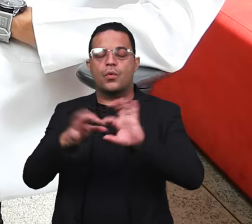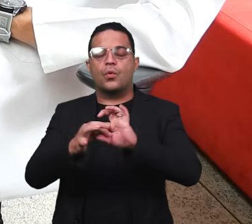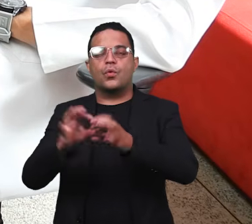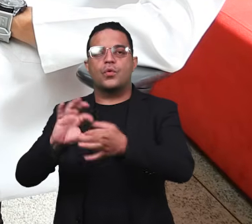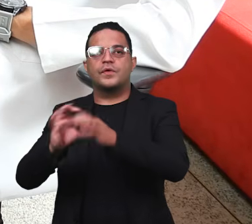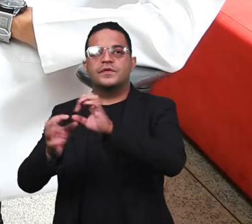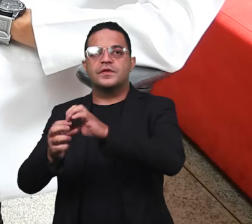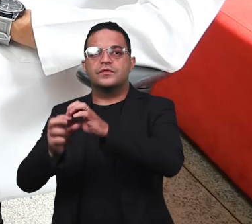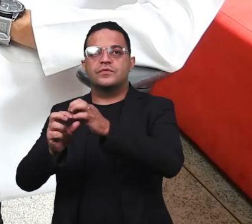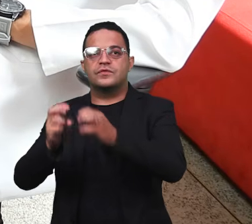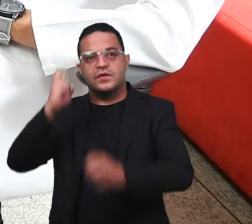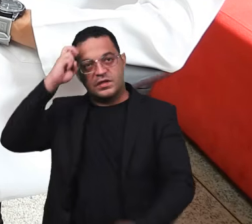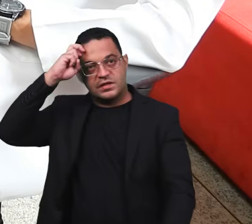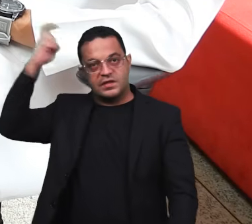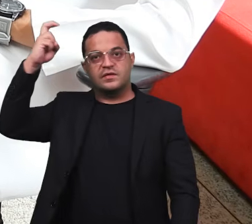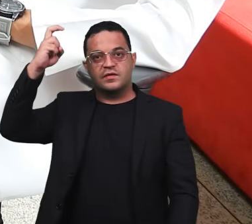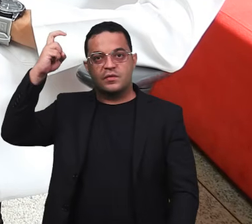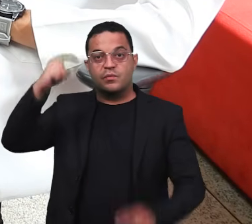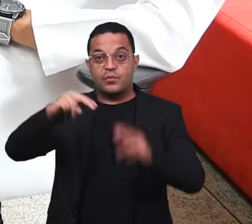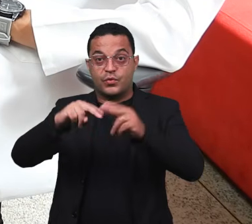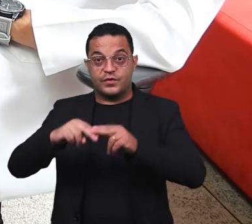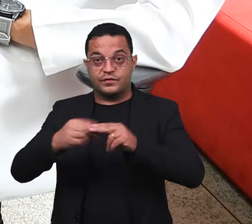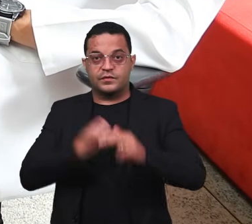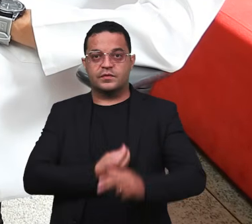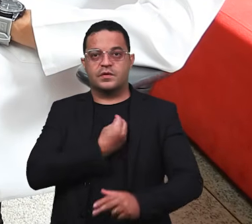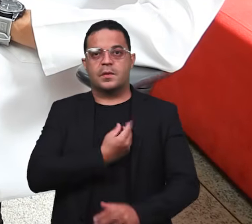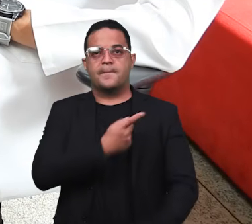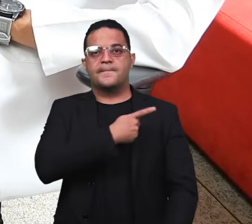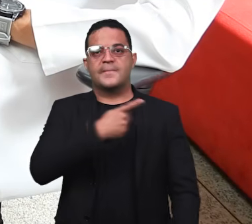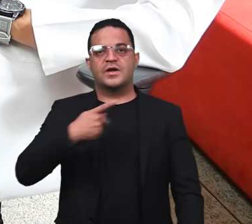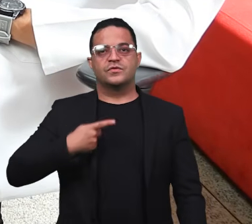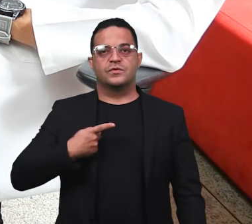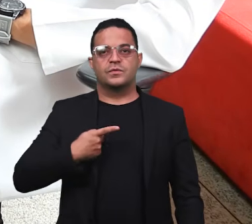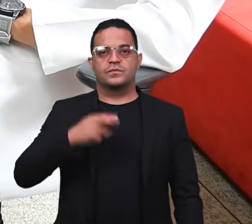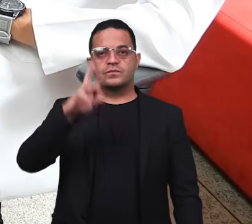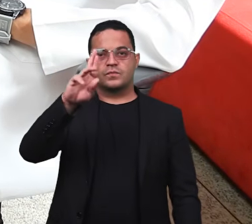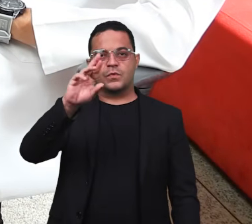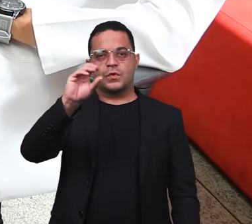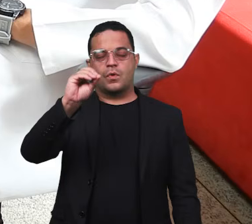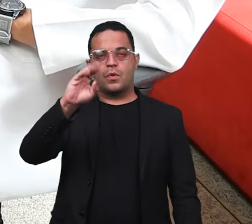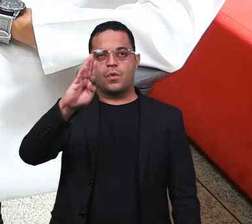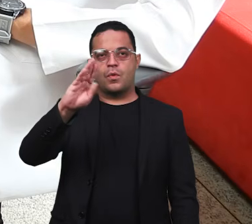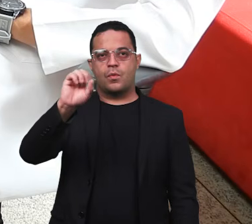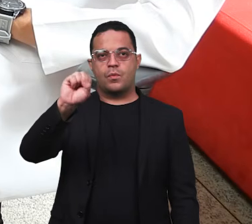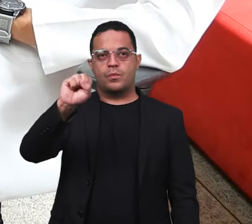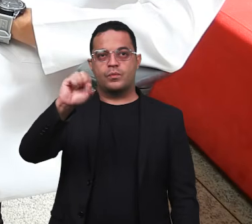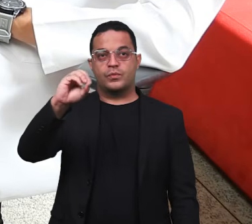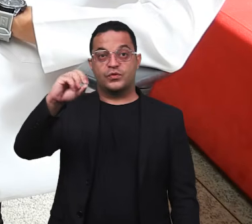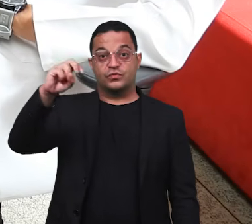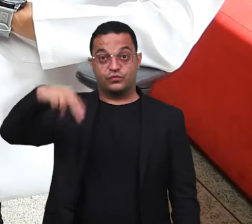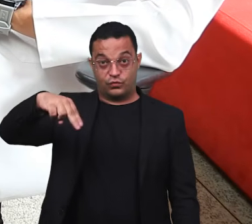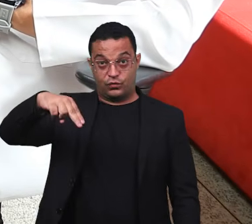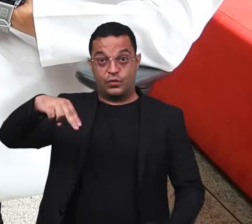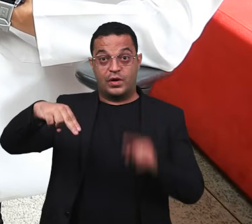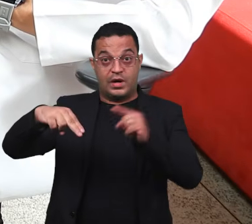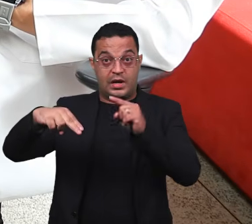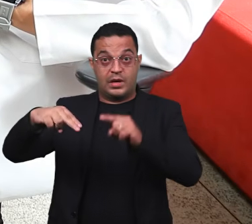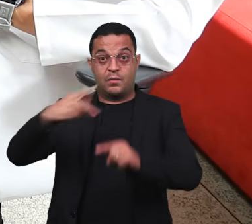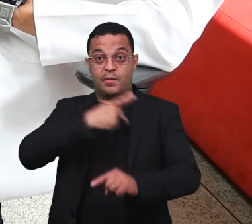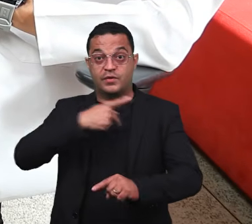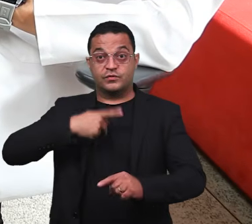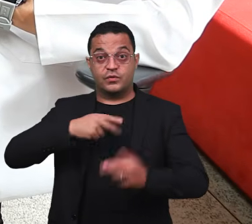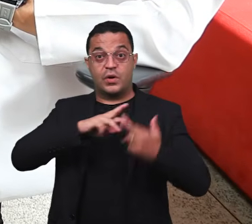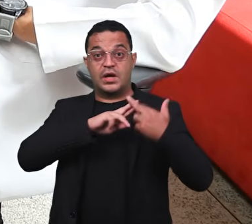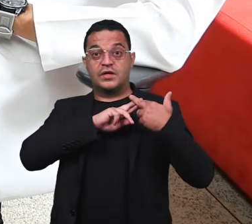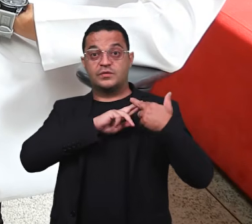né? E para isso, nós trouxemos aqui nosso pastor Robson Souza, que é nosso pastor coordenador da